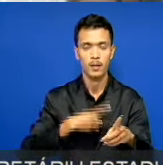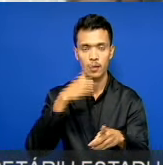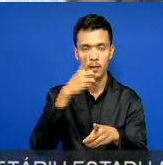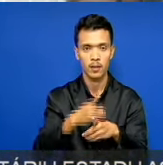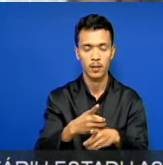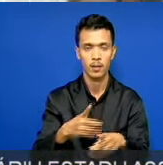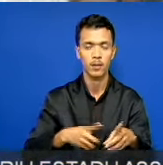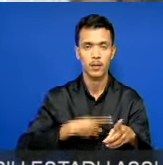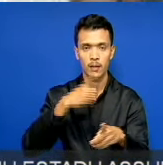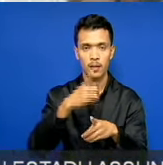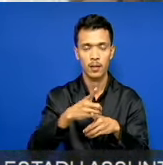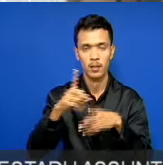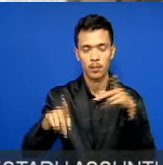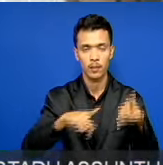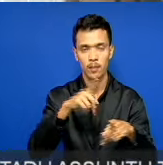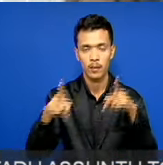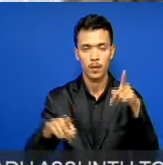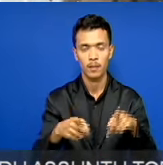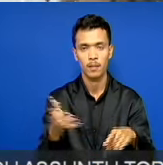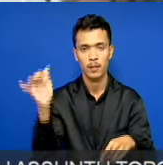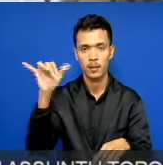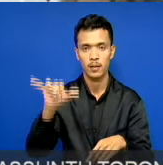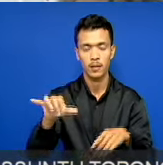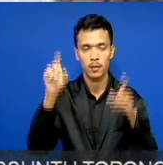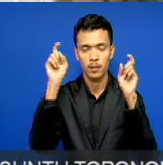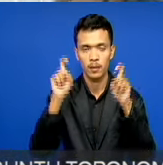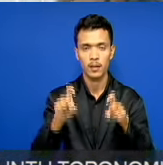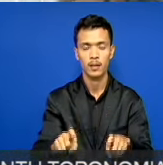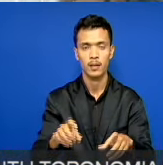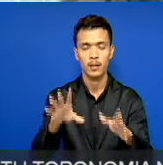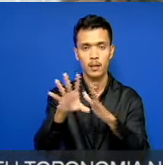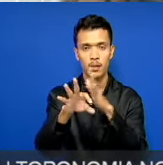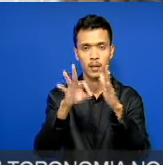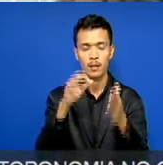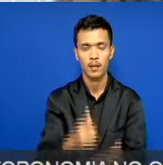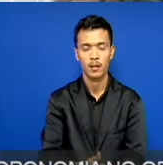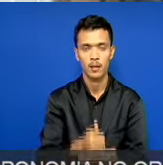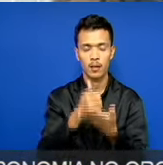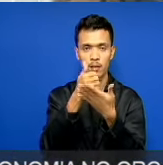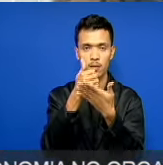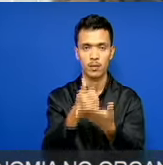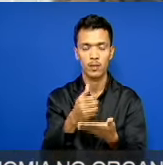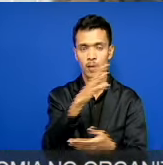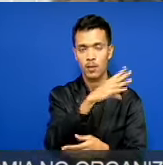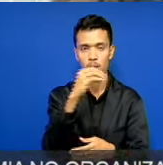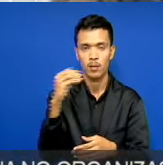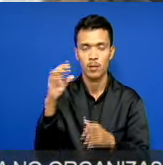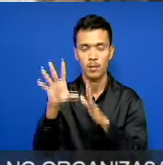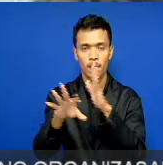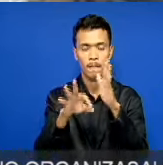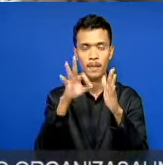direito bai iha ema sira neve merece a tubel hetan assistência nomos